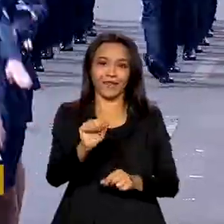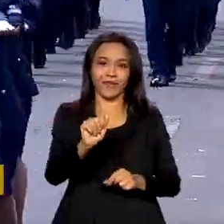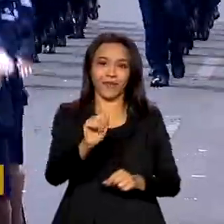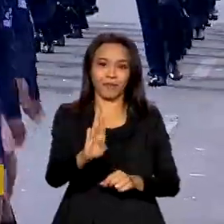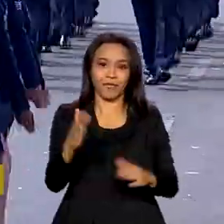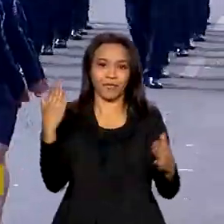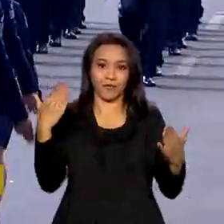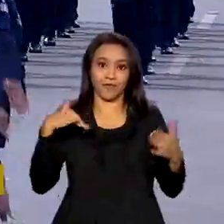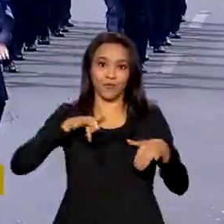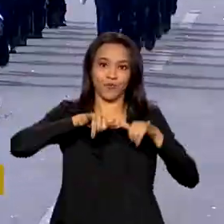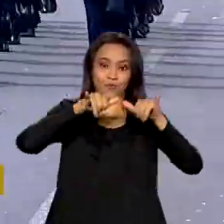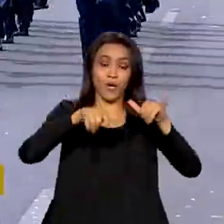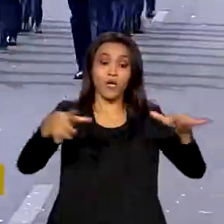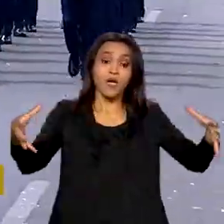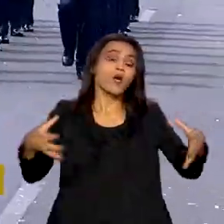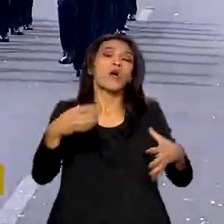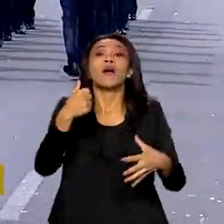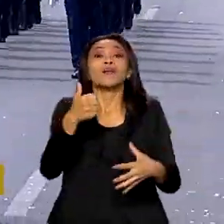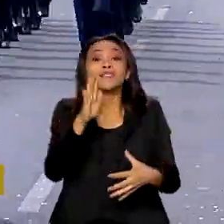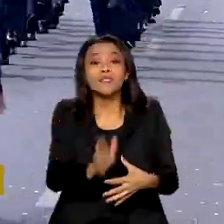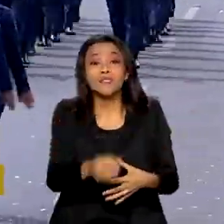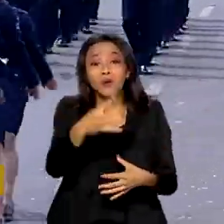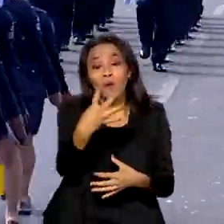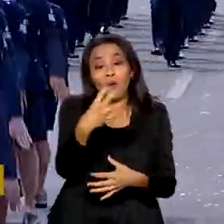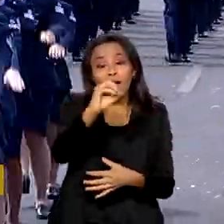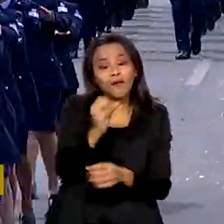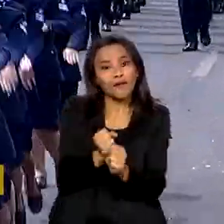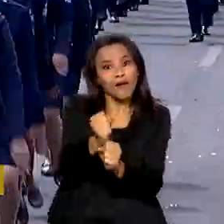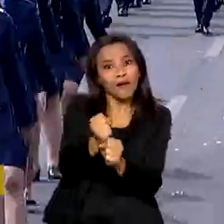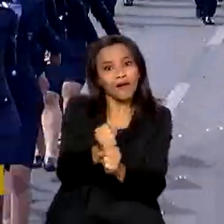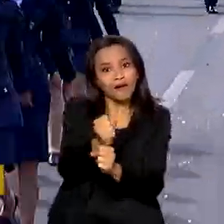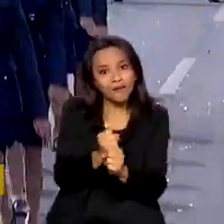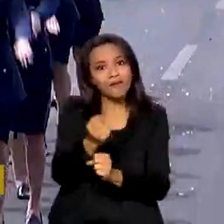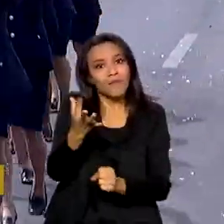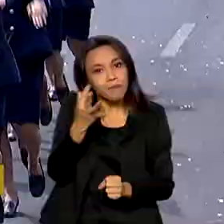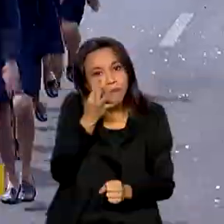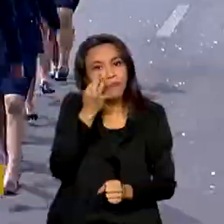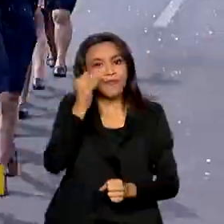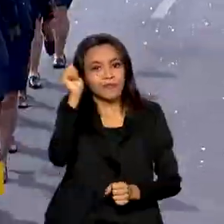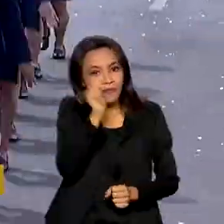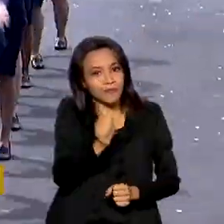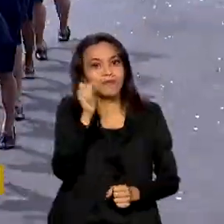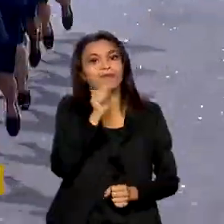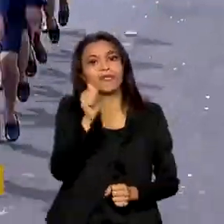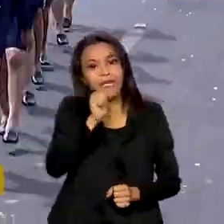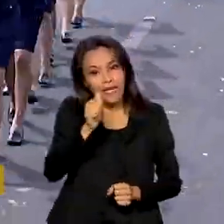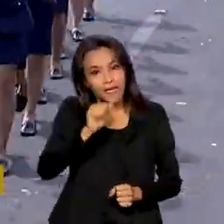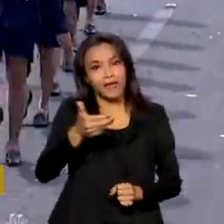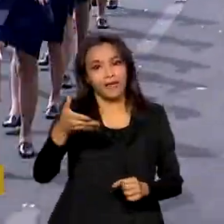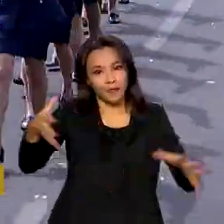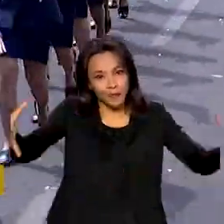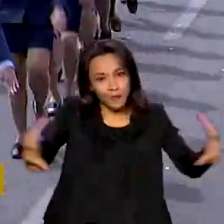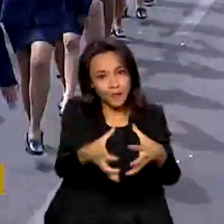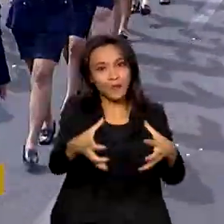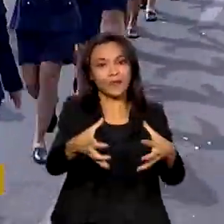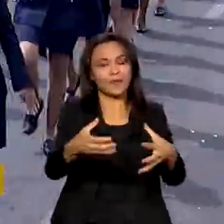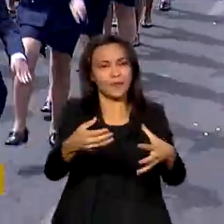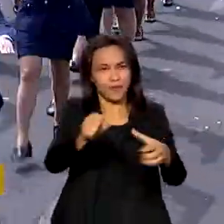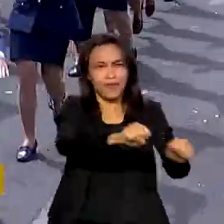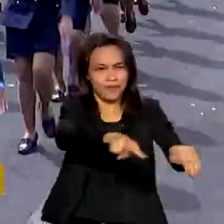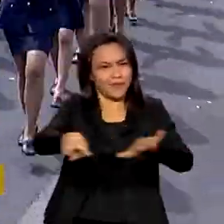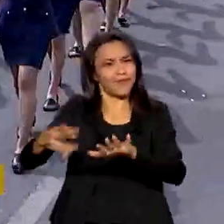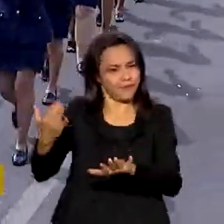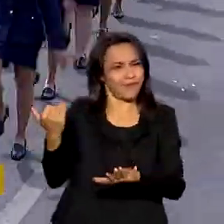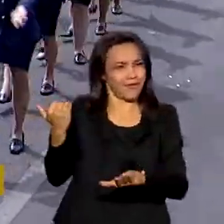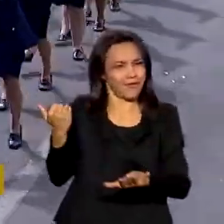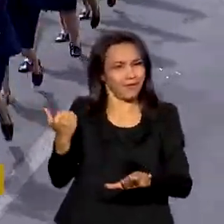completamos 40 anos da mulher militar na Força Aérea, né? Tivemos aí um evento de comemoração na semana passada,